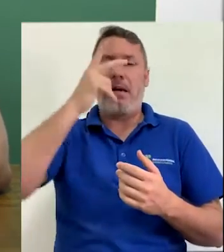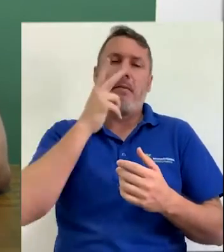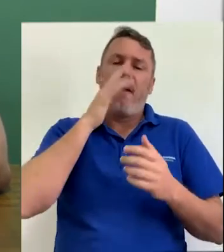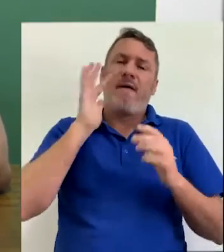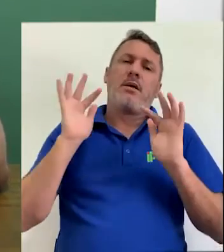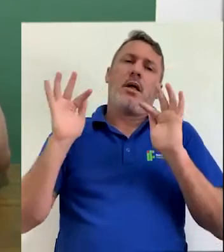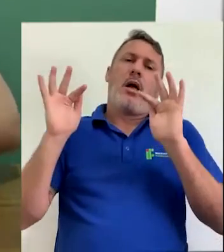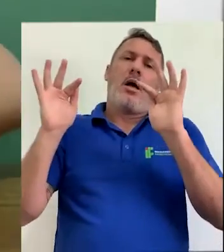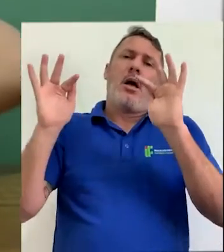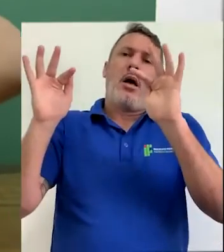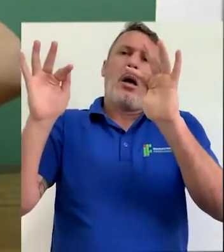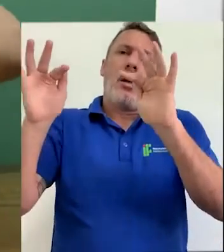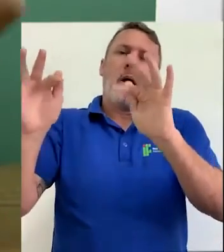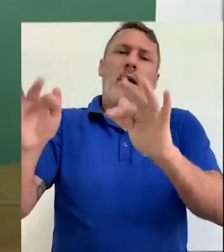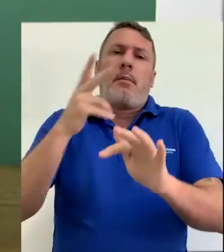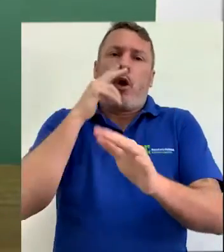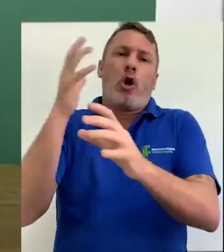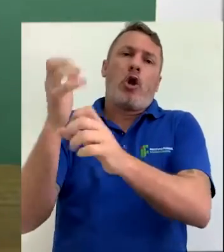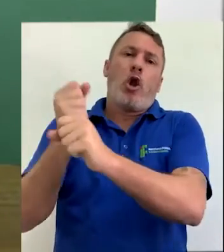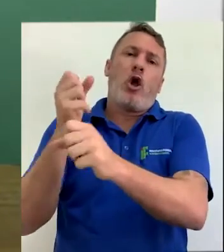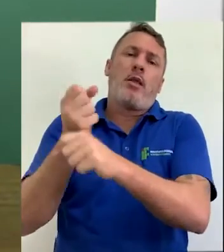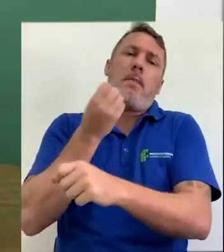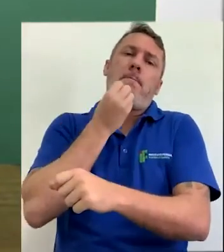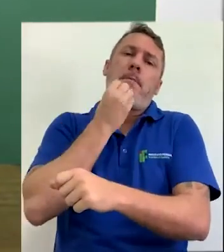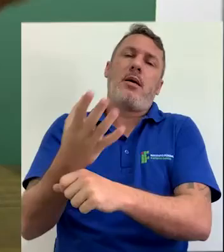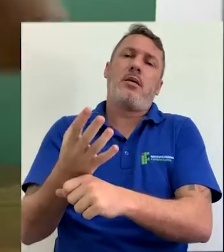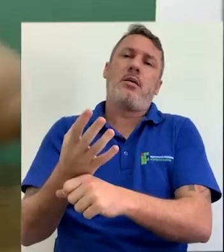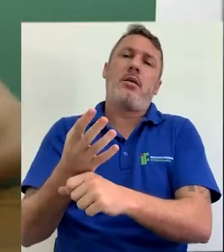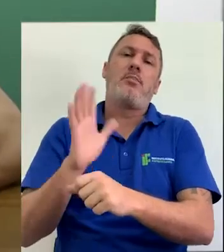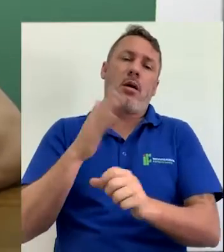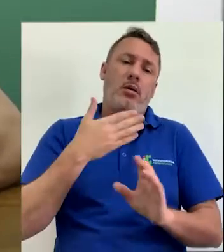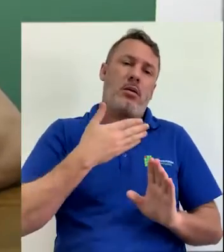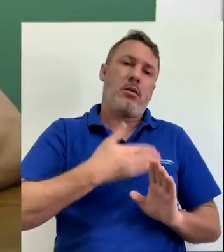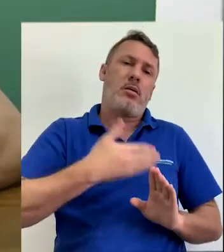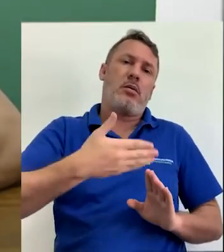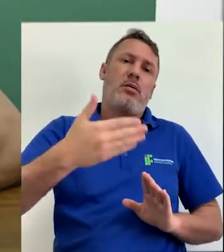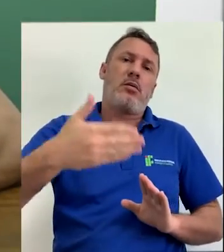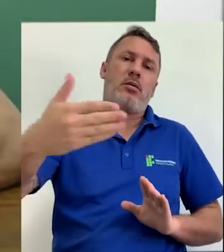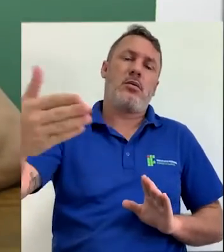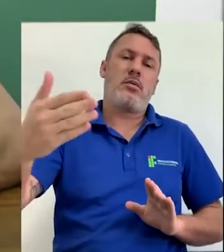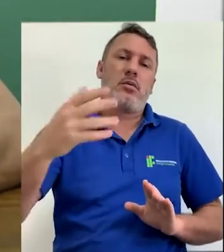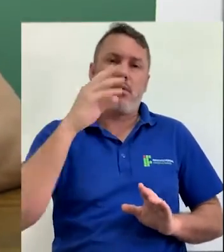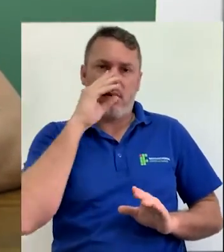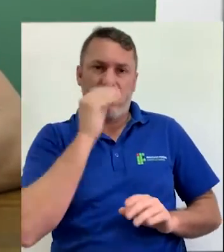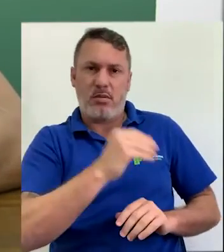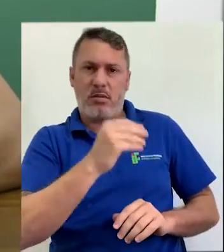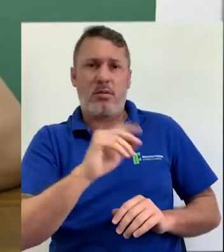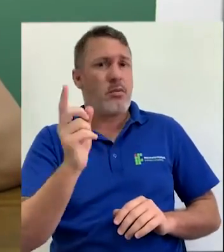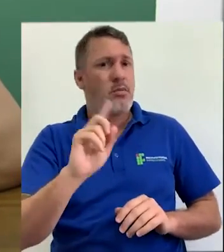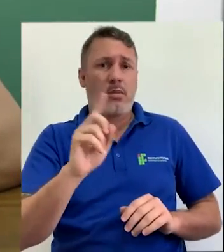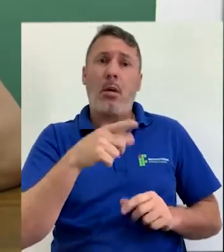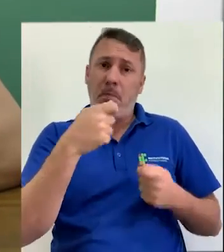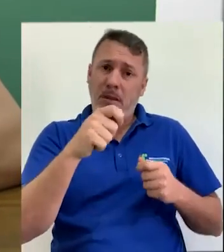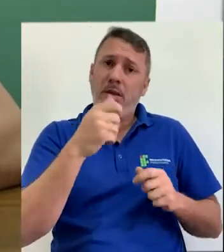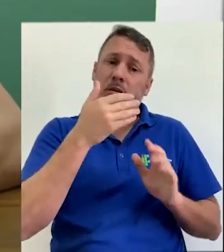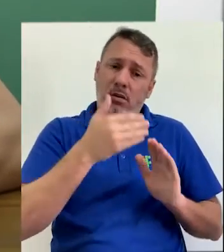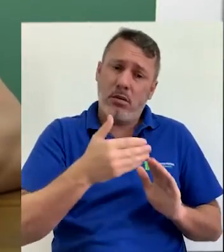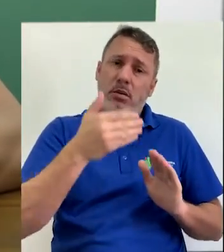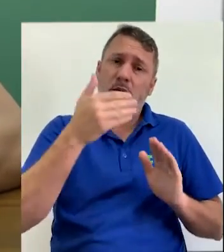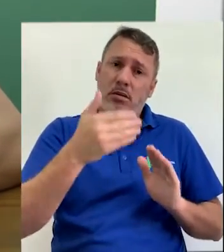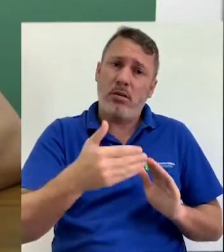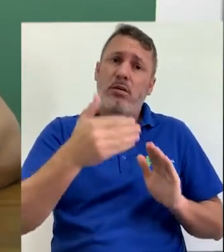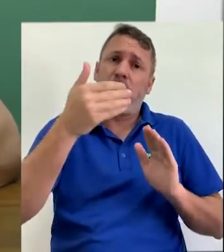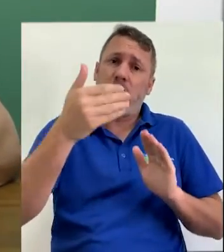no final, tirar uma nota boa e celebrar. Por que eu não posso celebrar